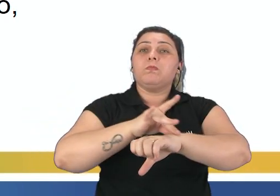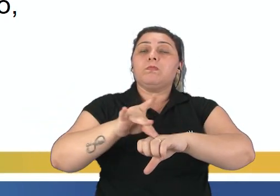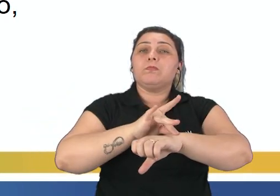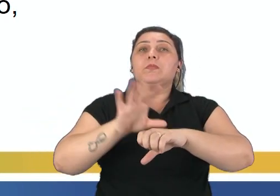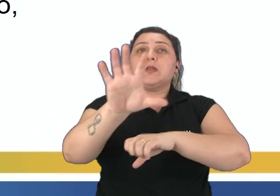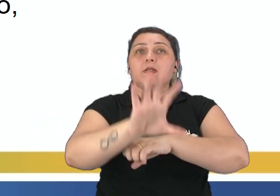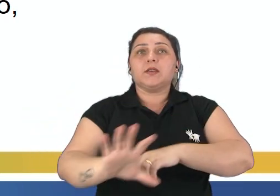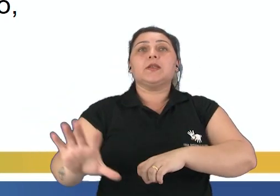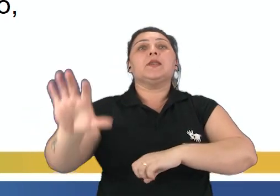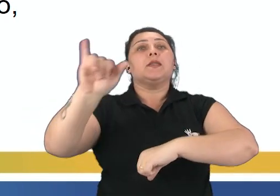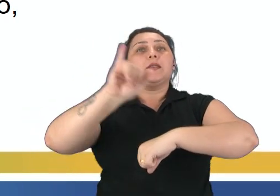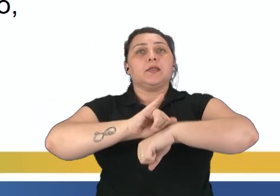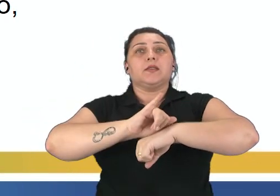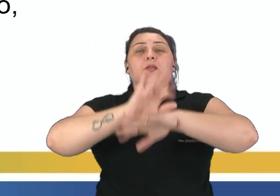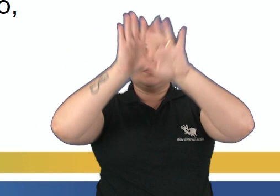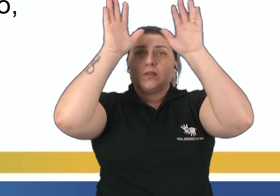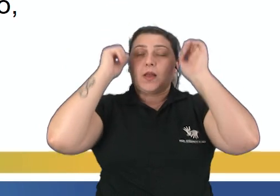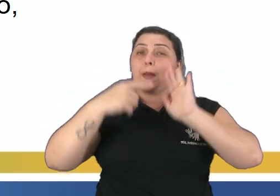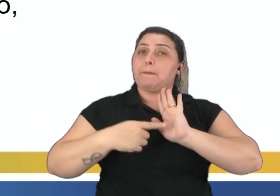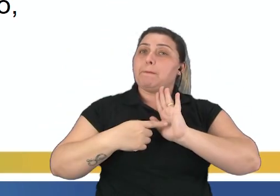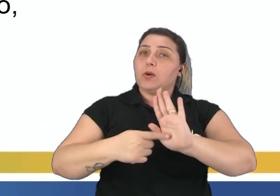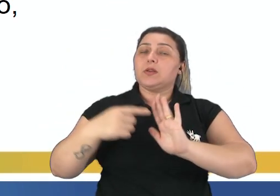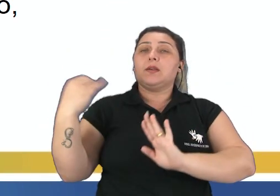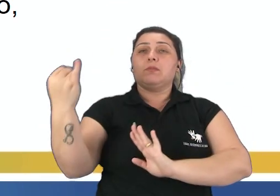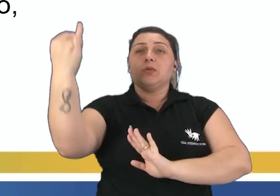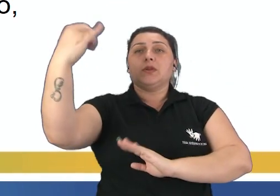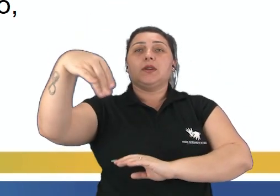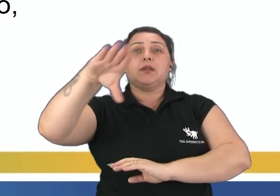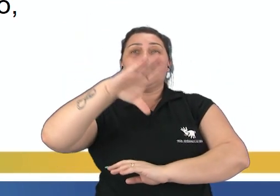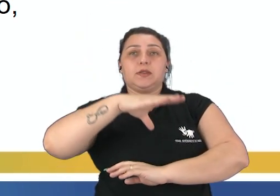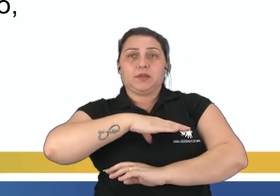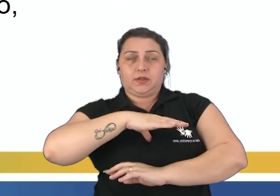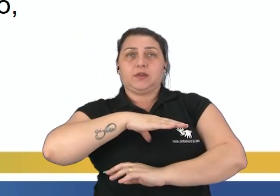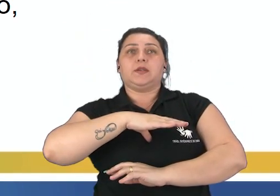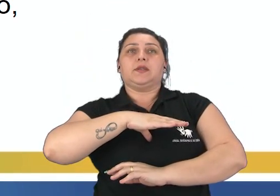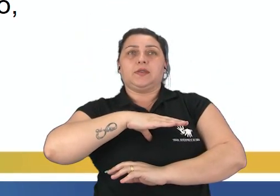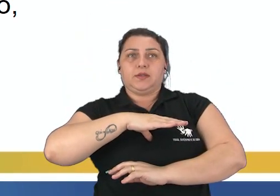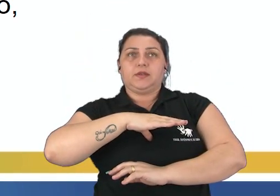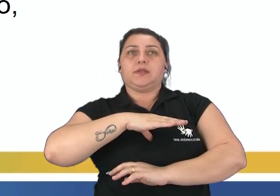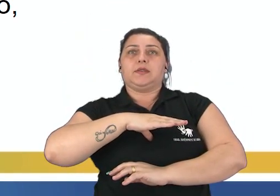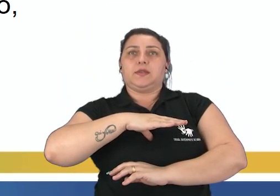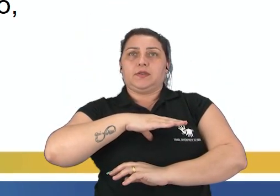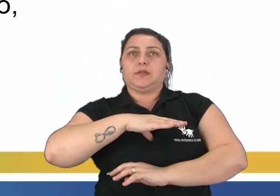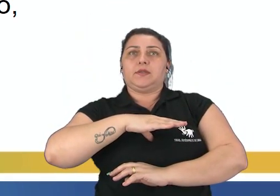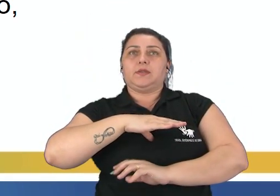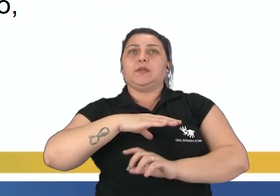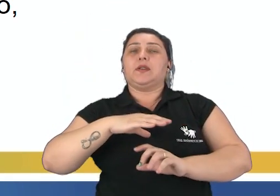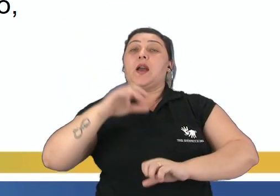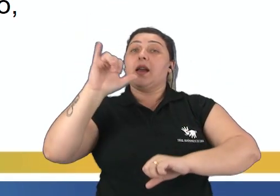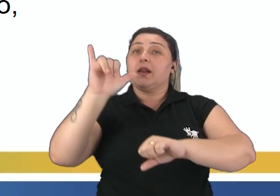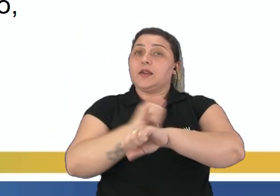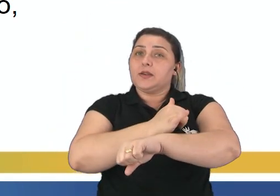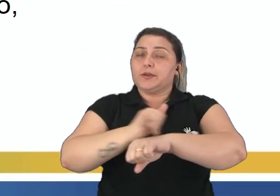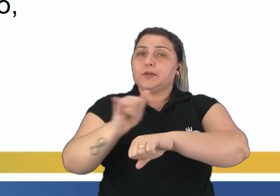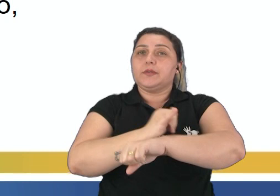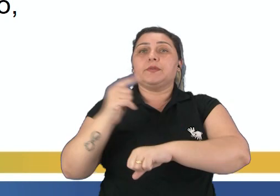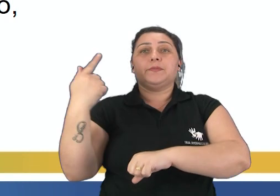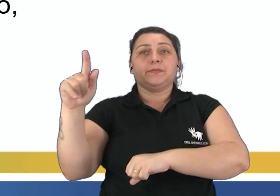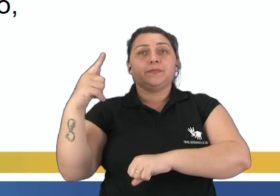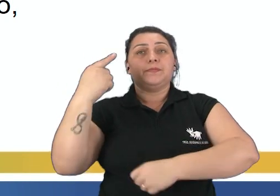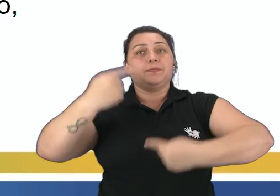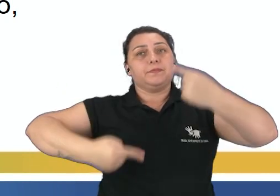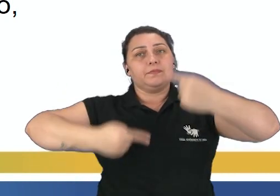As capitais do Acre revelam a importância da cidade como forma espacial estratégica na